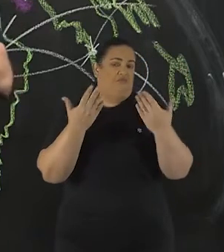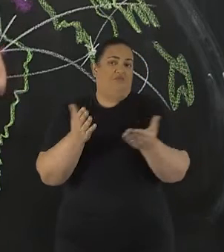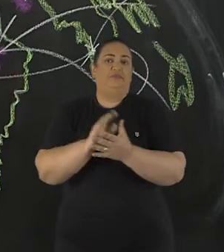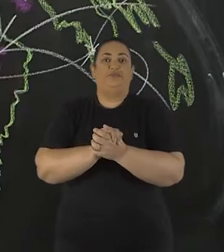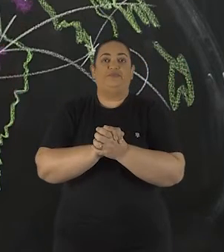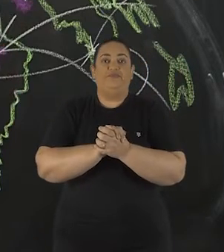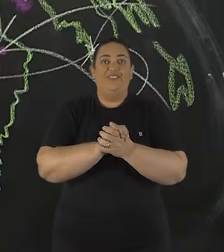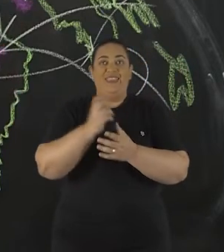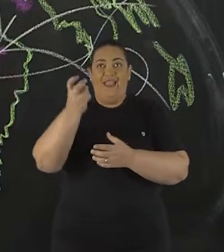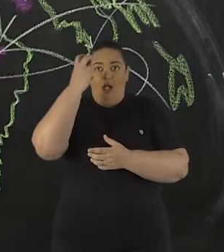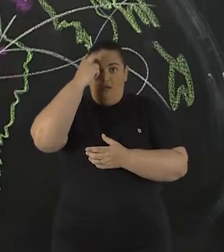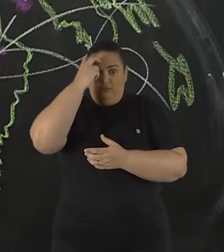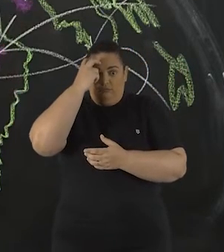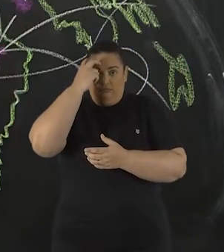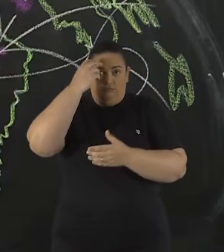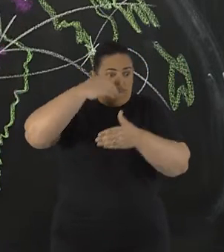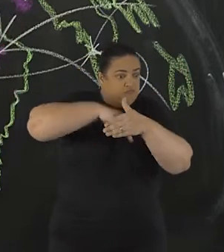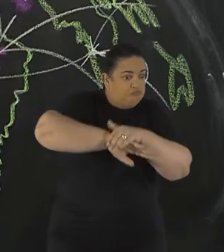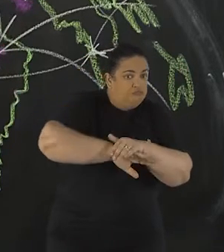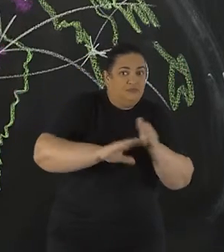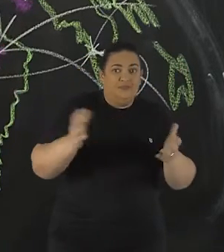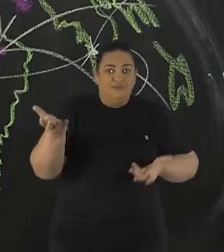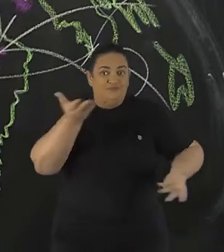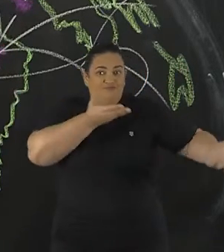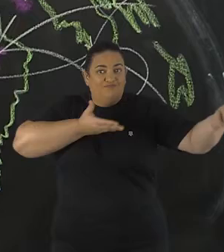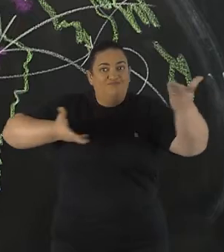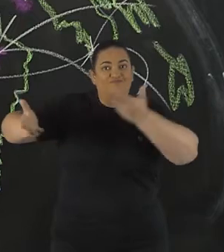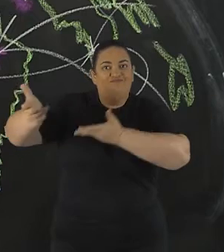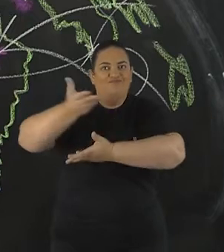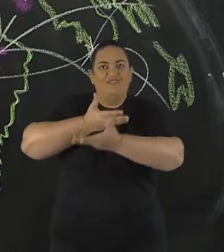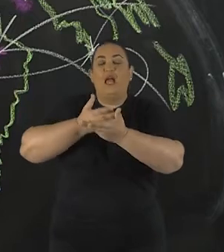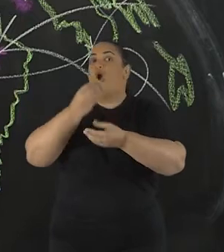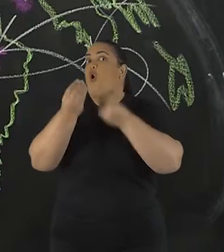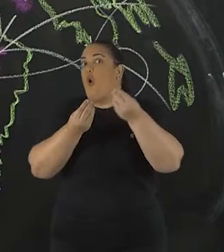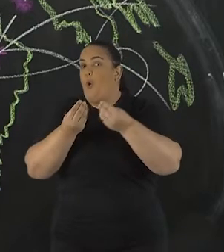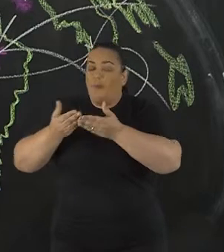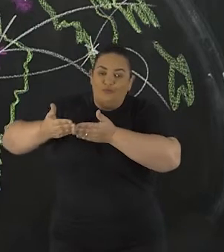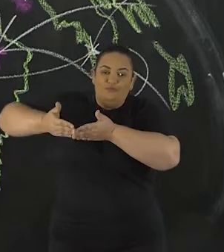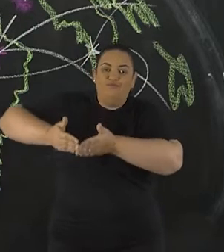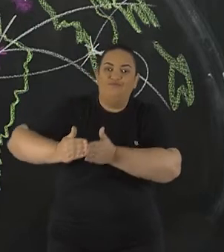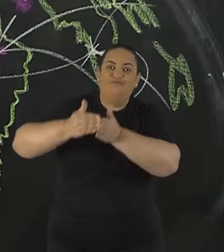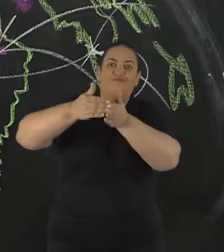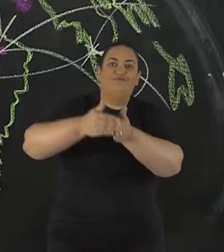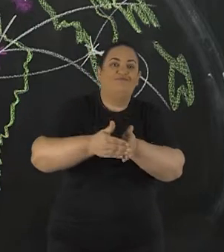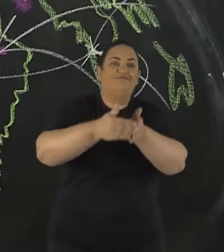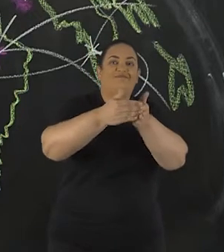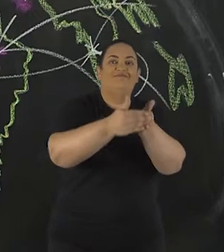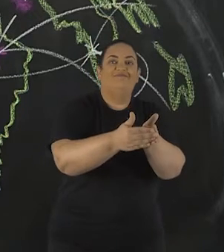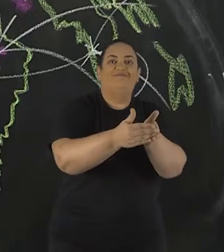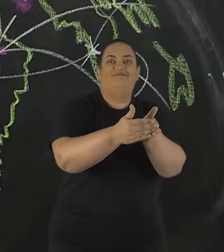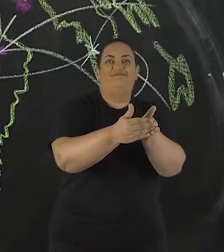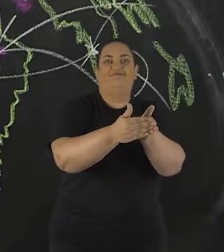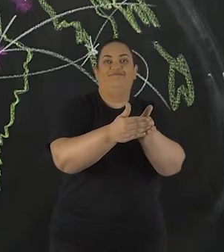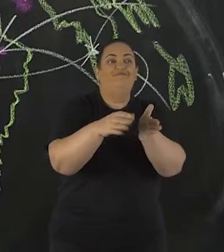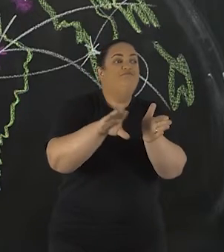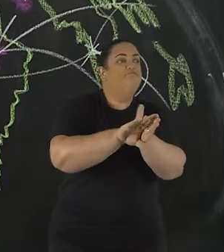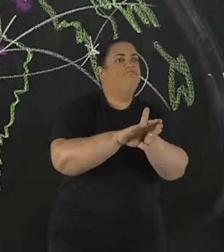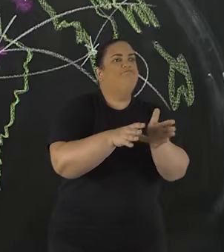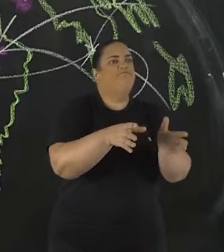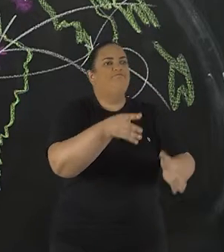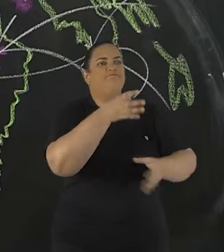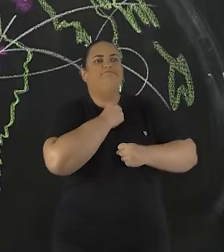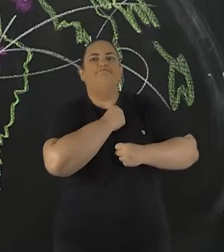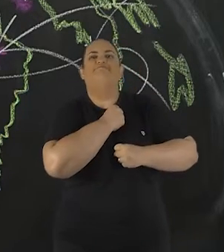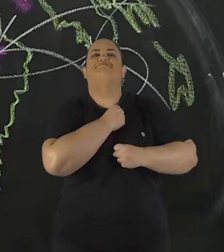intercâmbio cultural com a entrada das descobertas, com as grandes navegações, faz com que exista